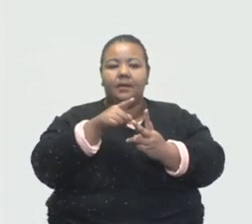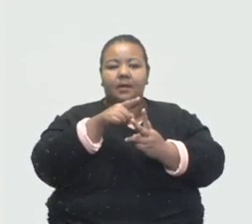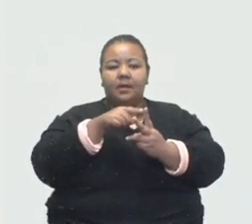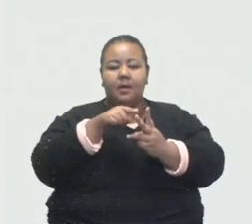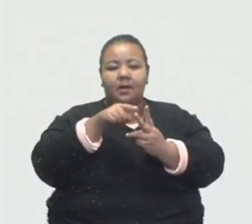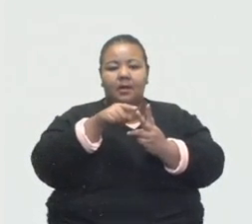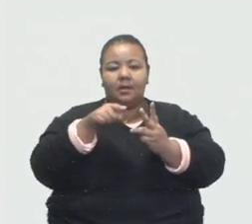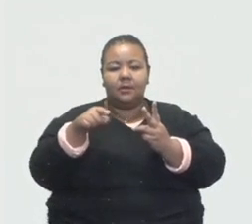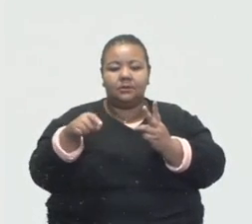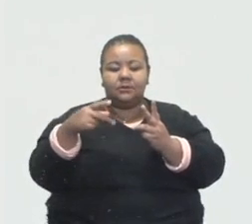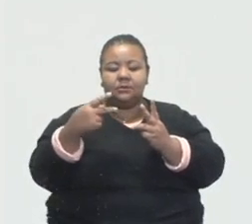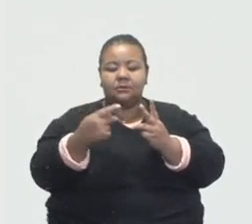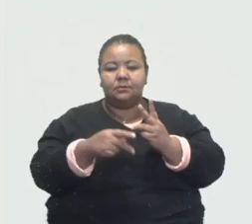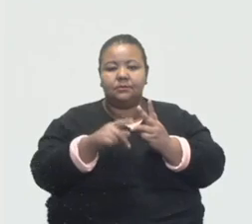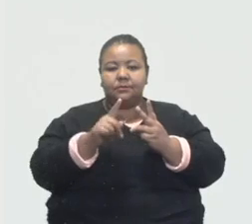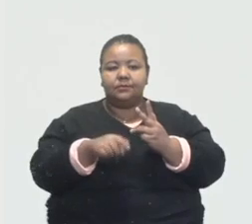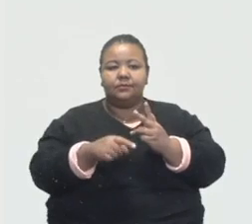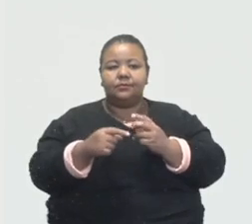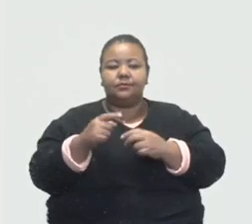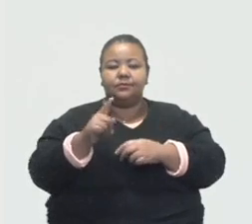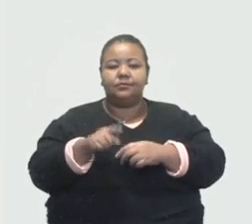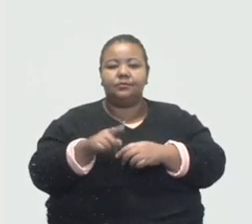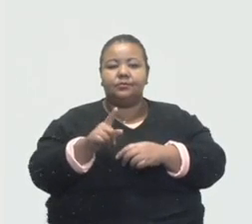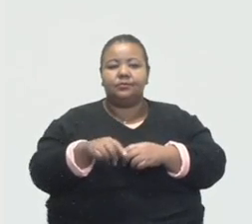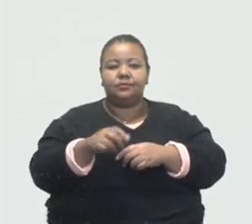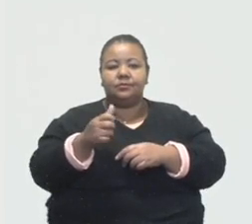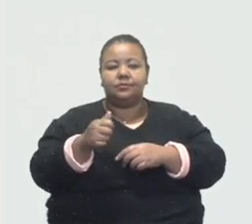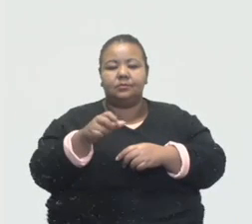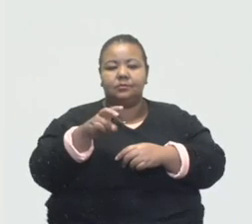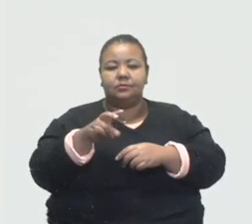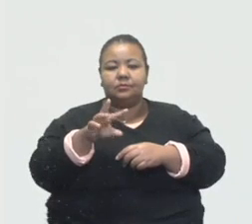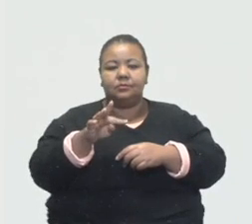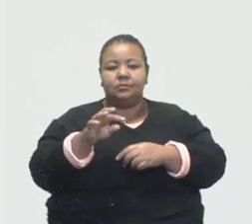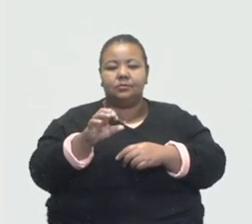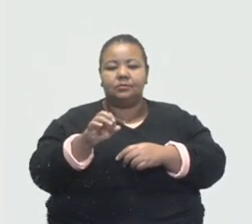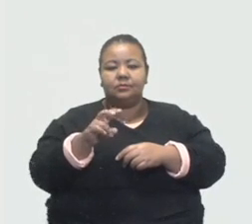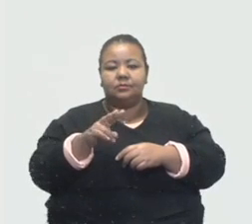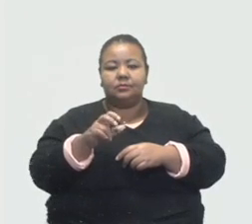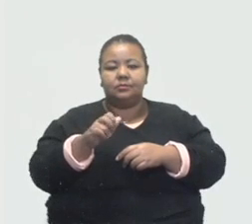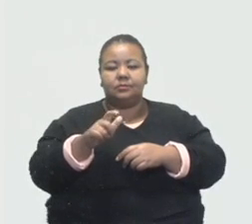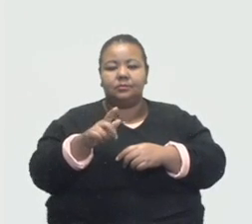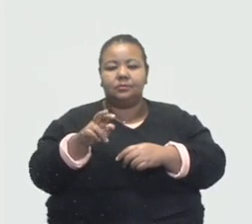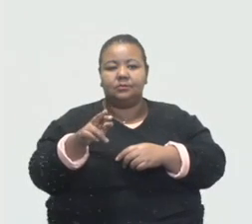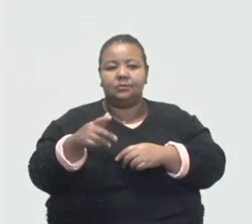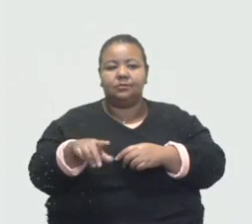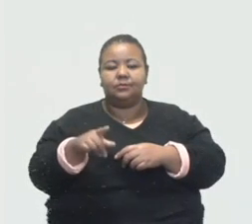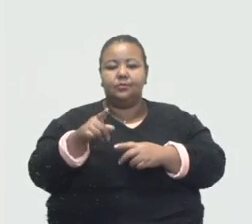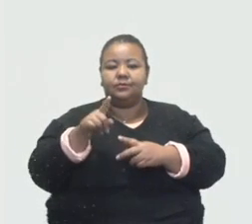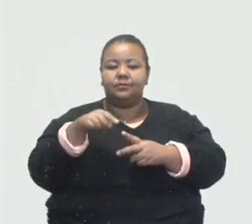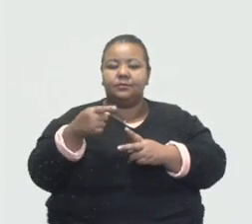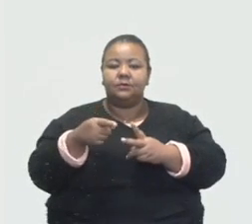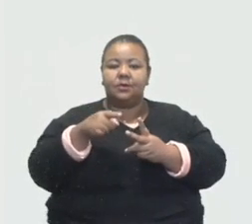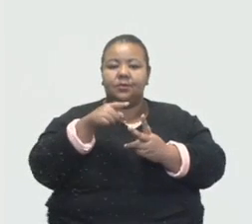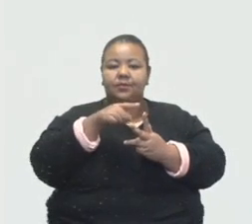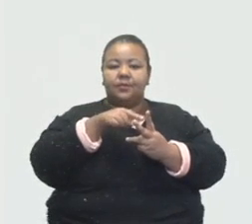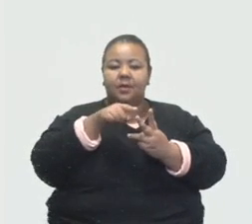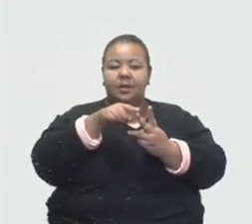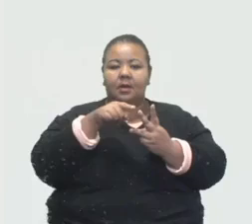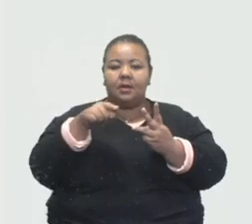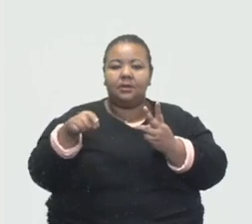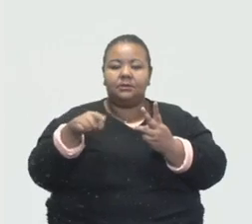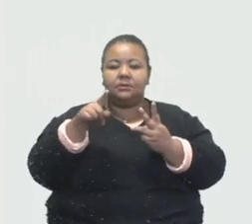polinômio característico serão nossos autovalores. Então, a raiz do nosso polinômio característico vai ser